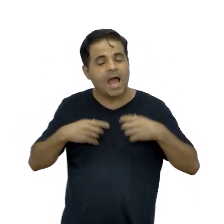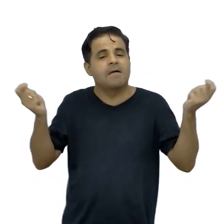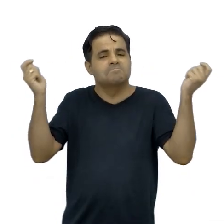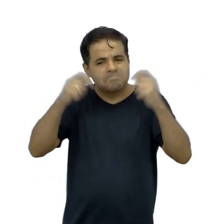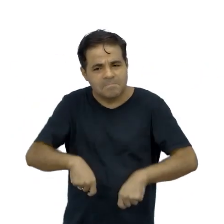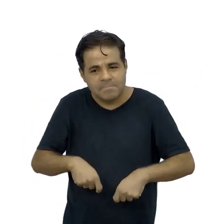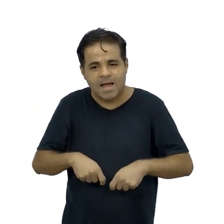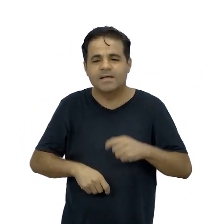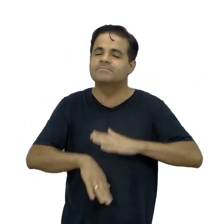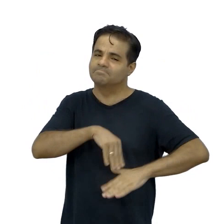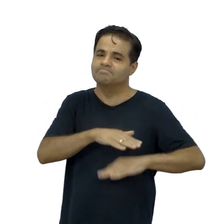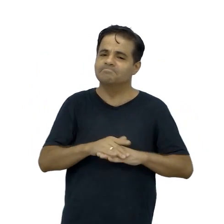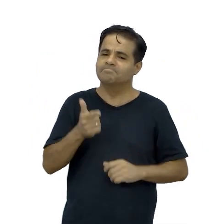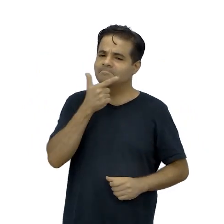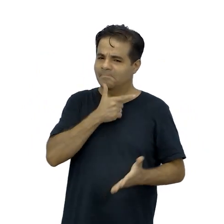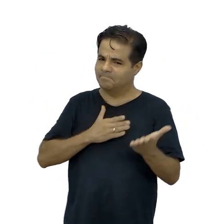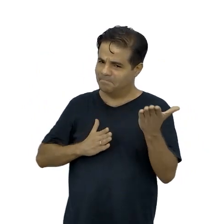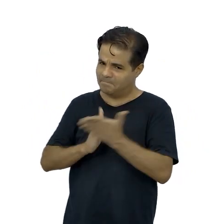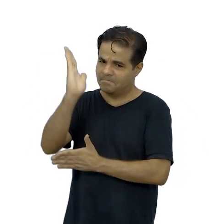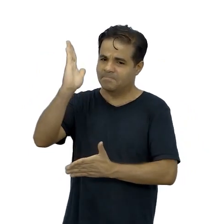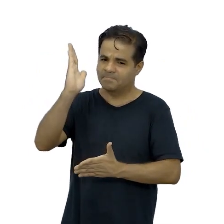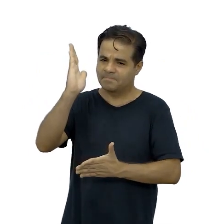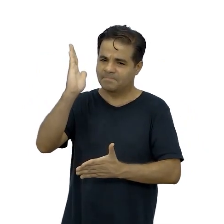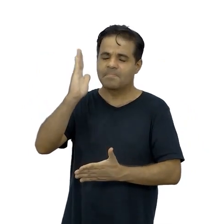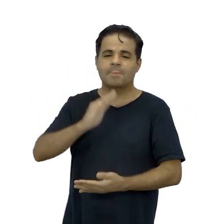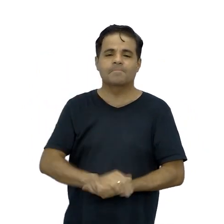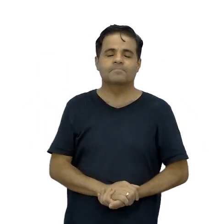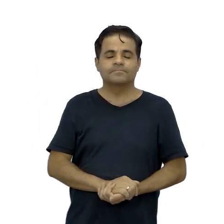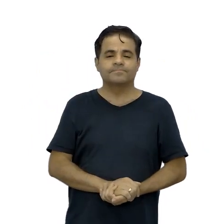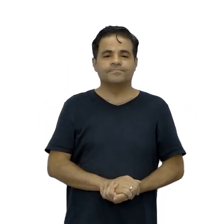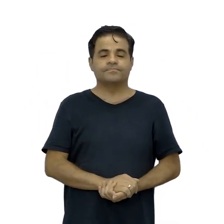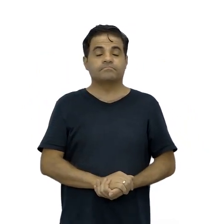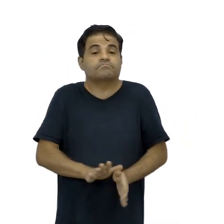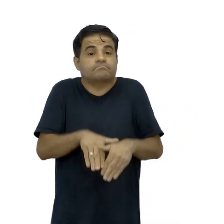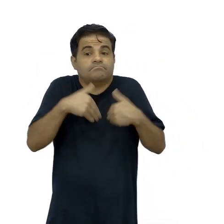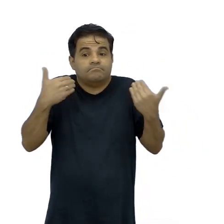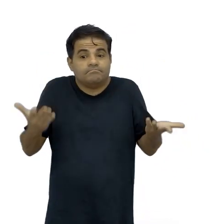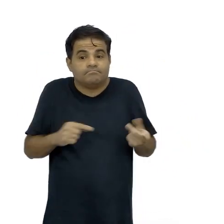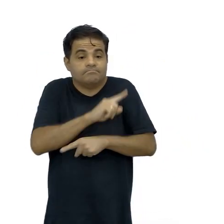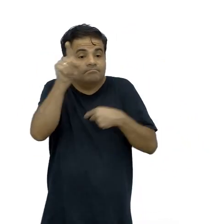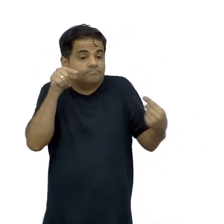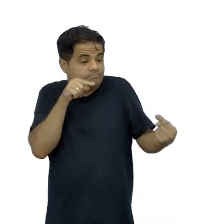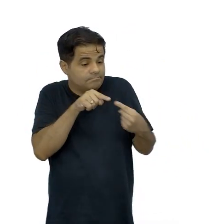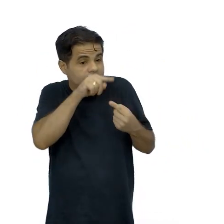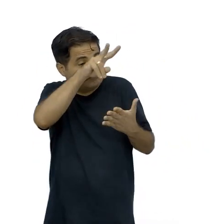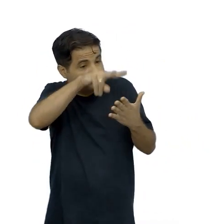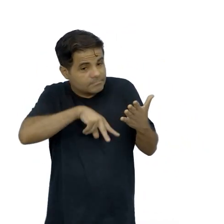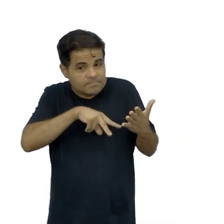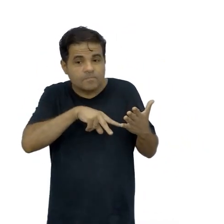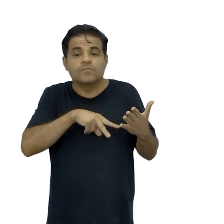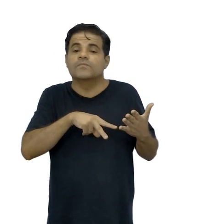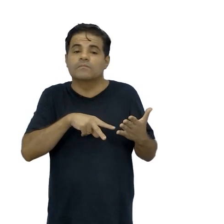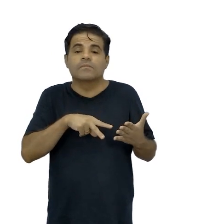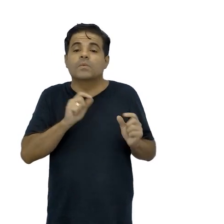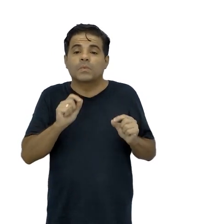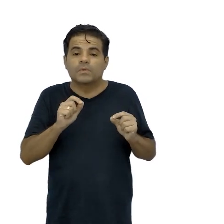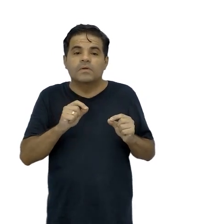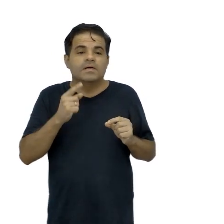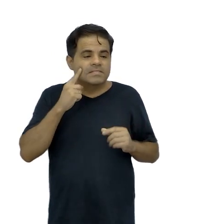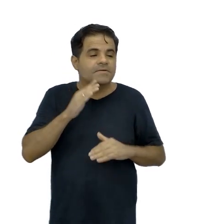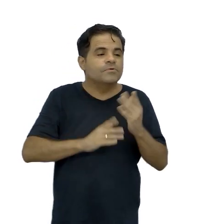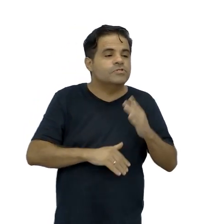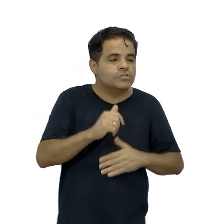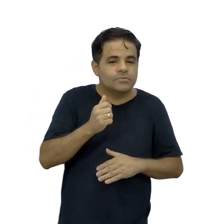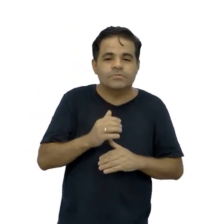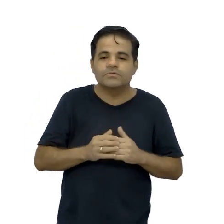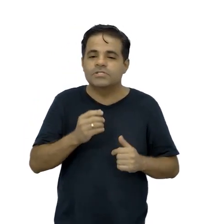de realizá-la, tá? E quais são os objetivos de uma leitura, né? Nós trouxemos